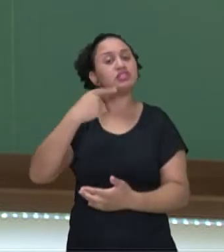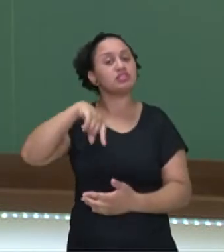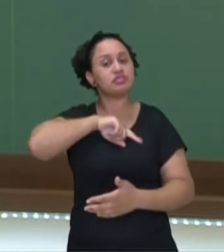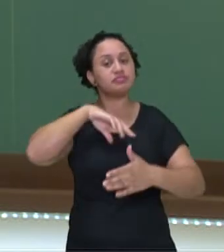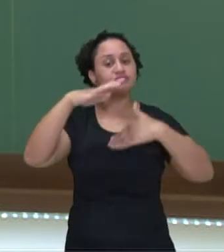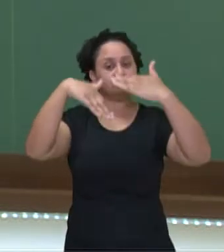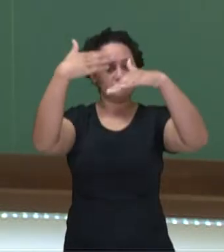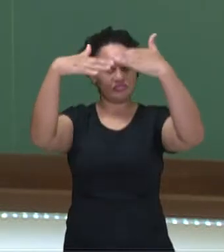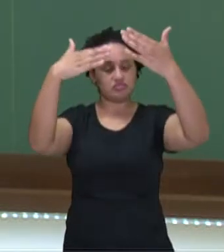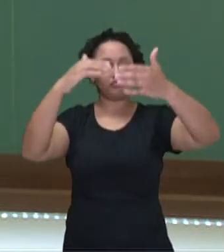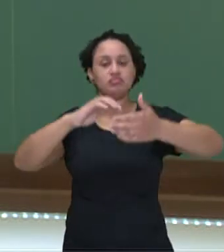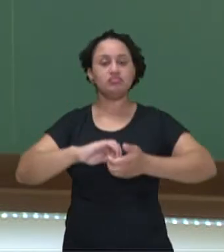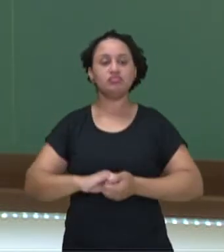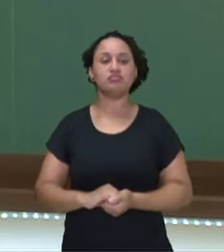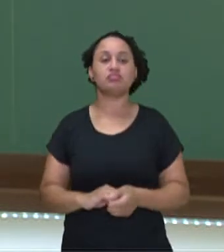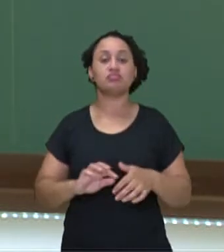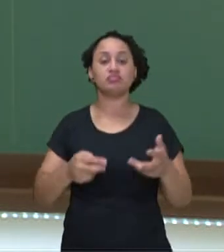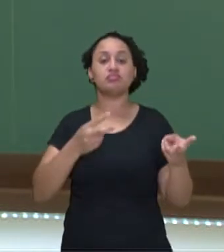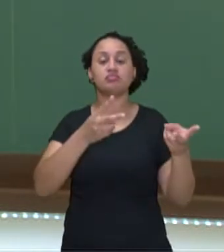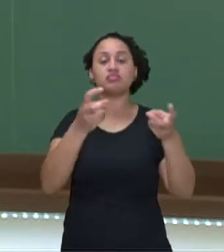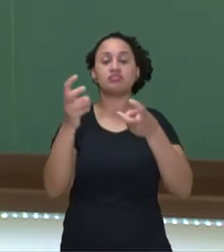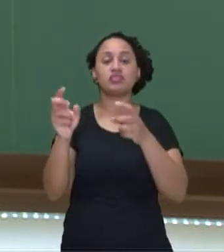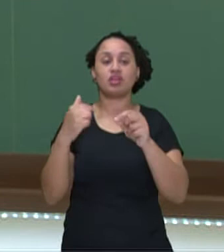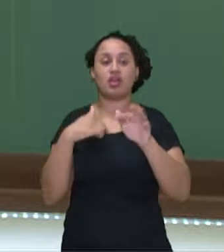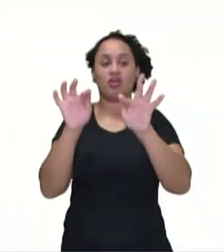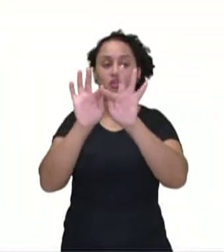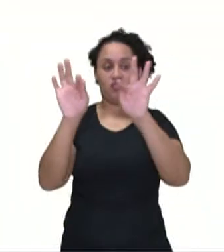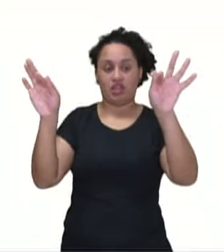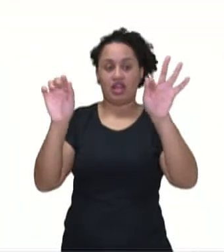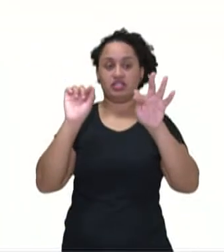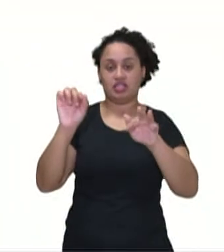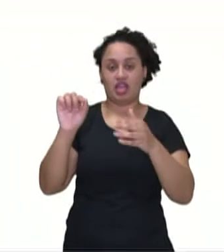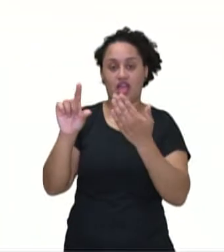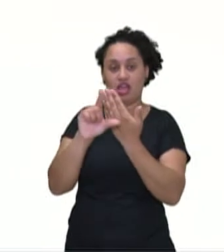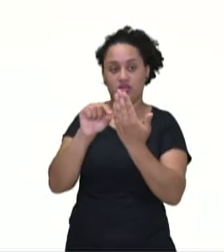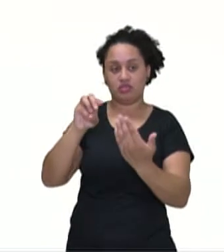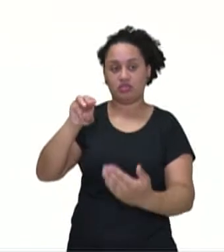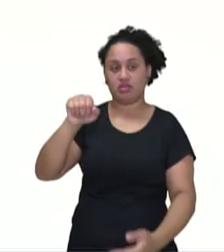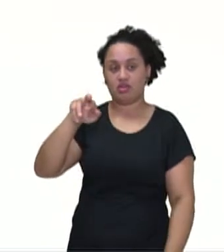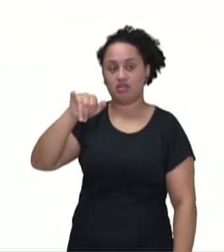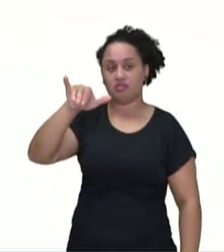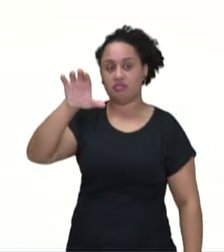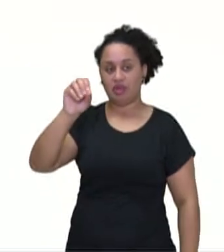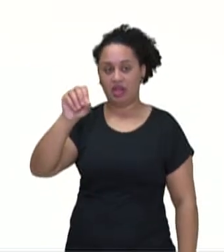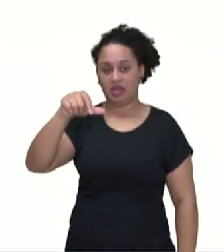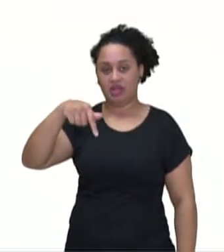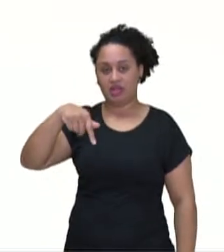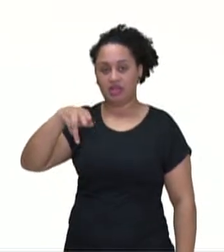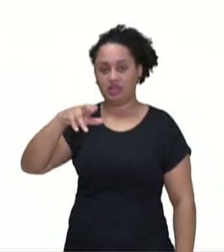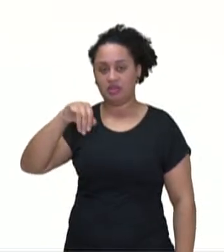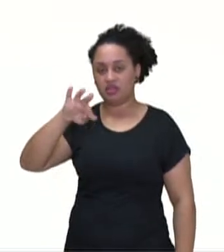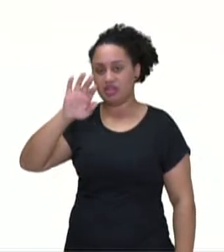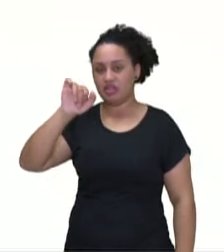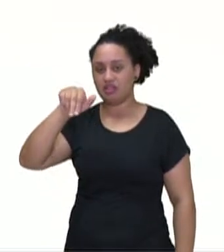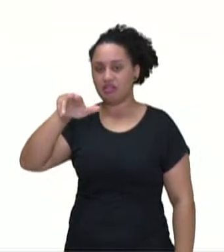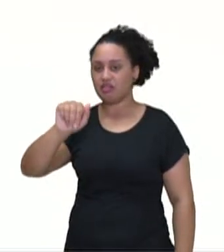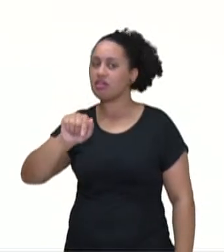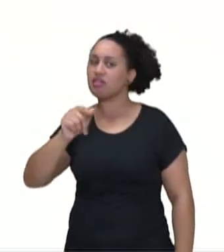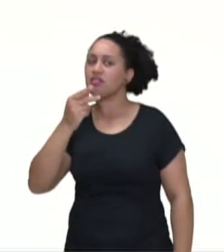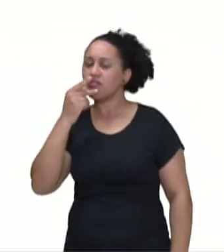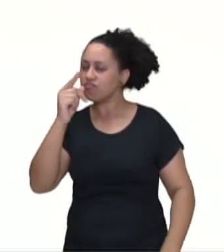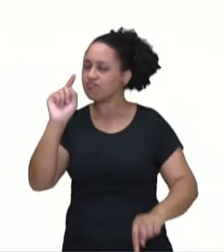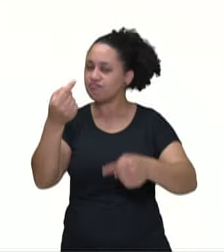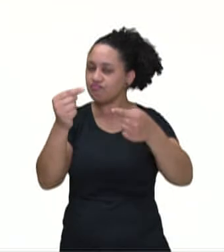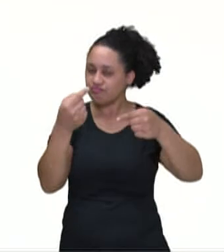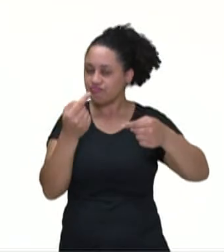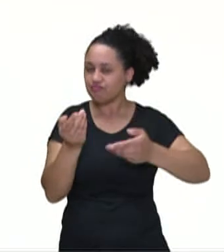desenvolvimento. Vejam aqui essa frase de Mário Quintana. Ele vai falar justamente sobre esses desafios da